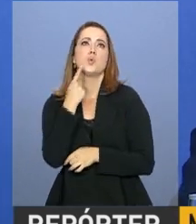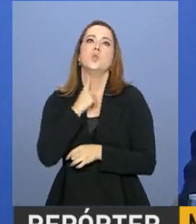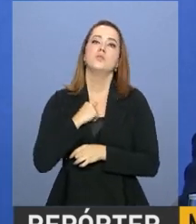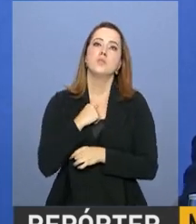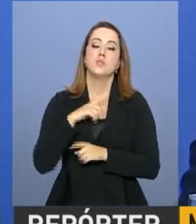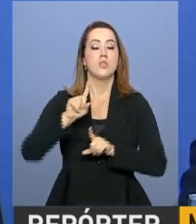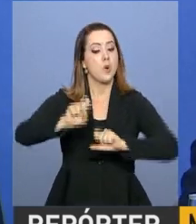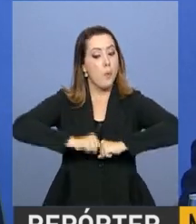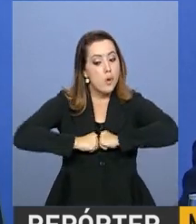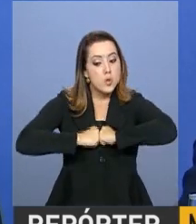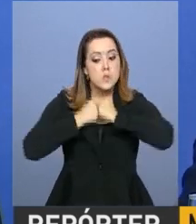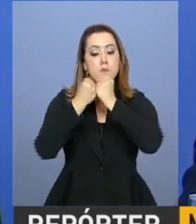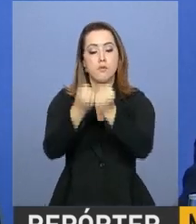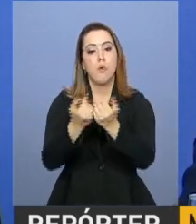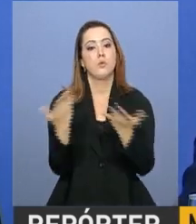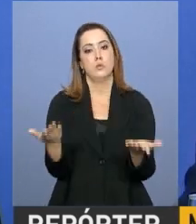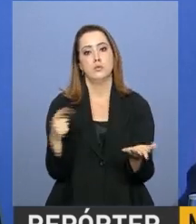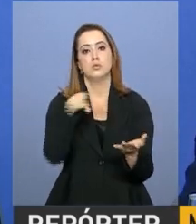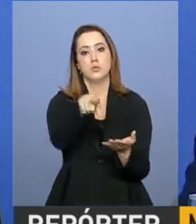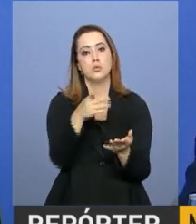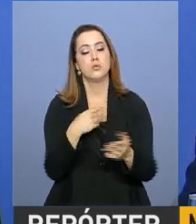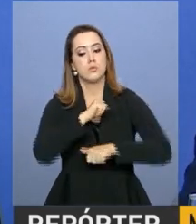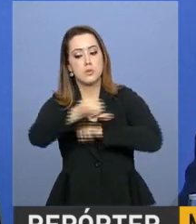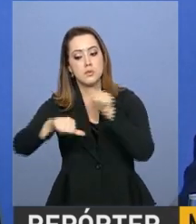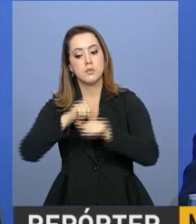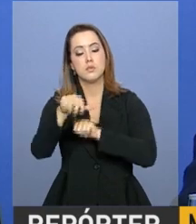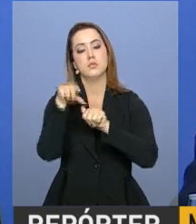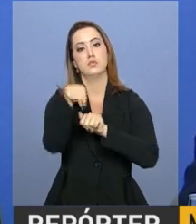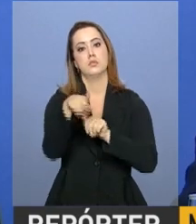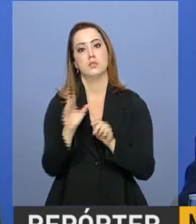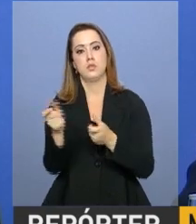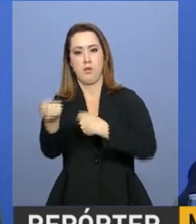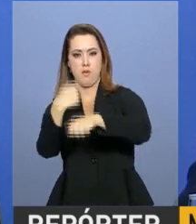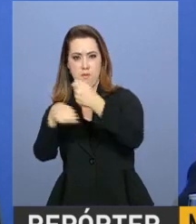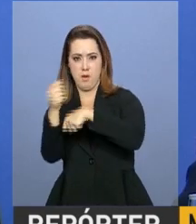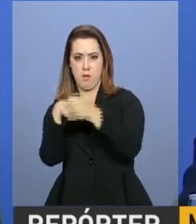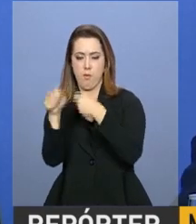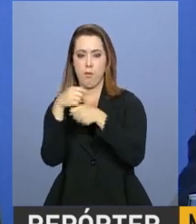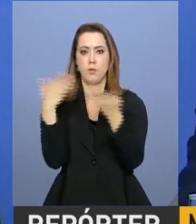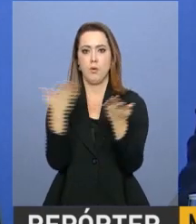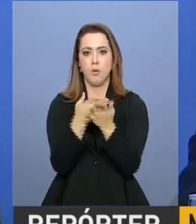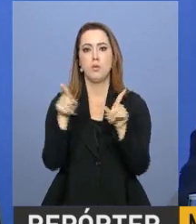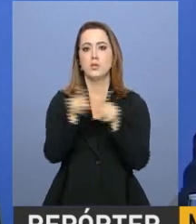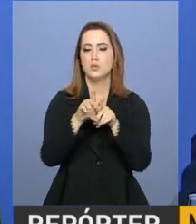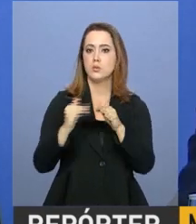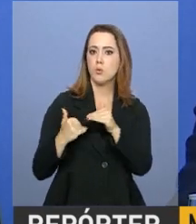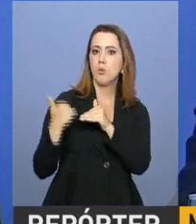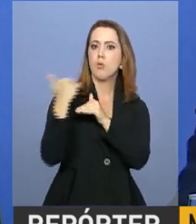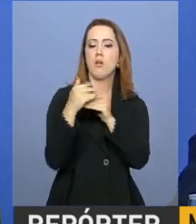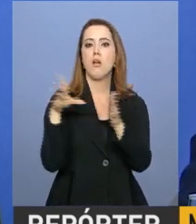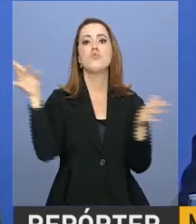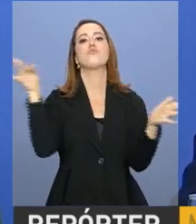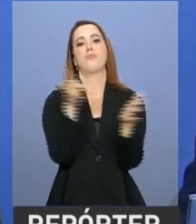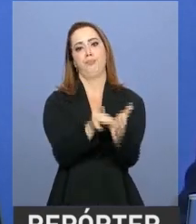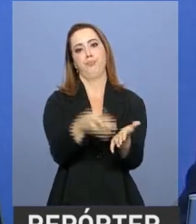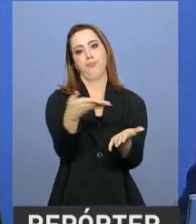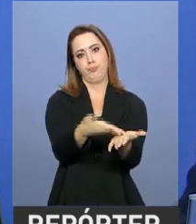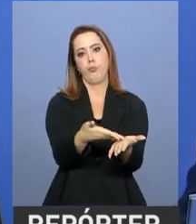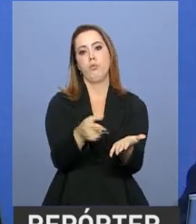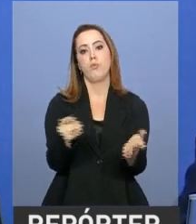um esforço de você transformar no plano econômico, sobretudo, a realidade.